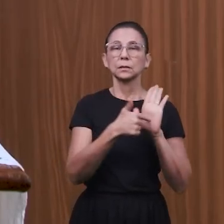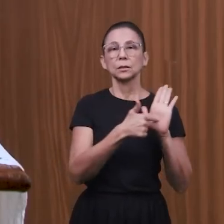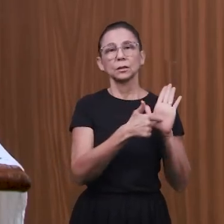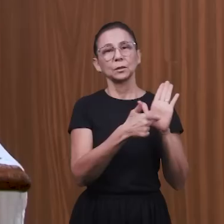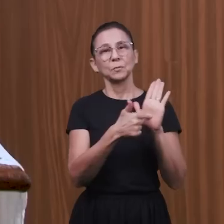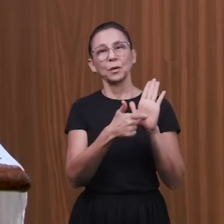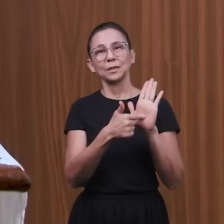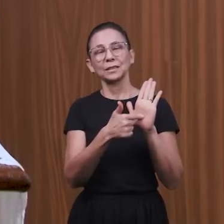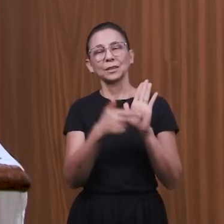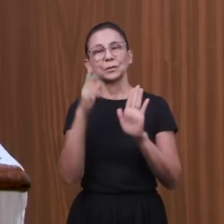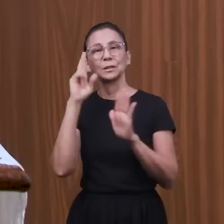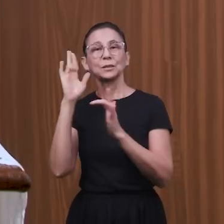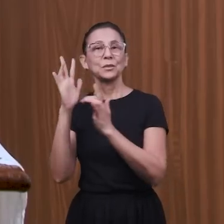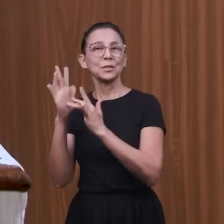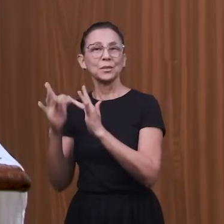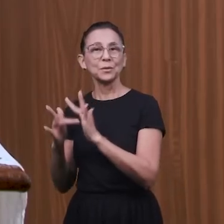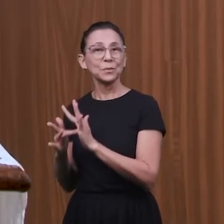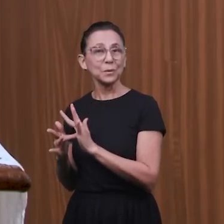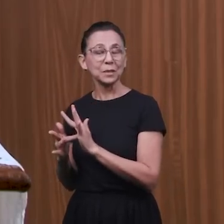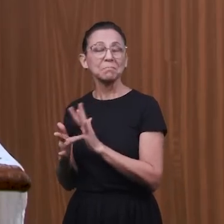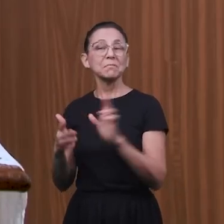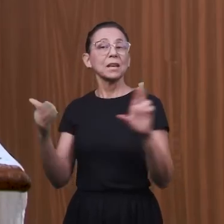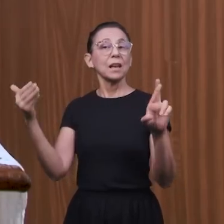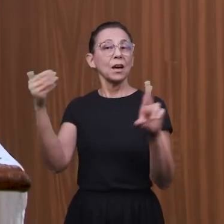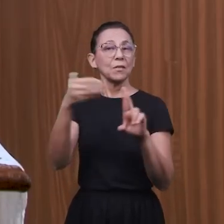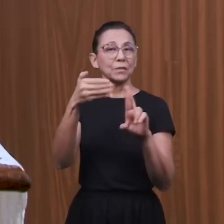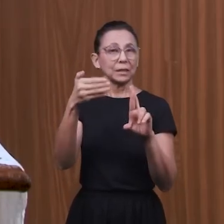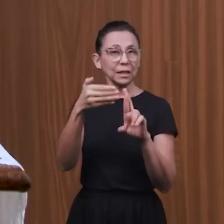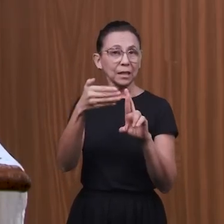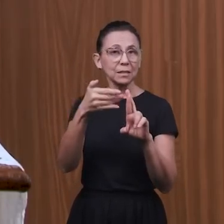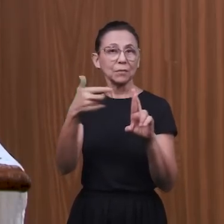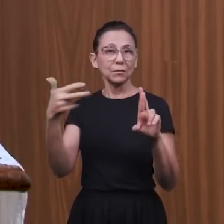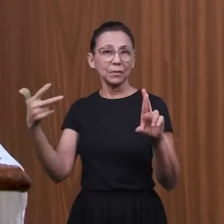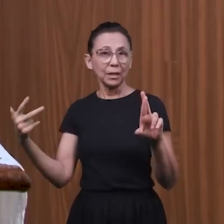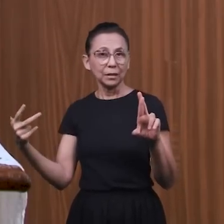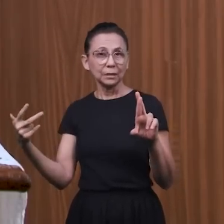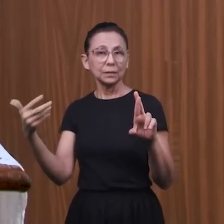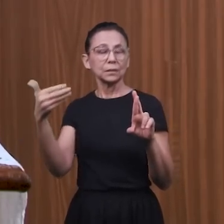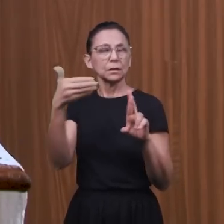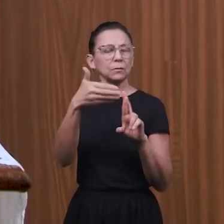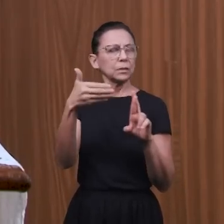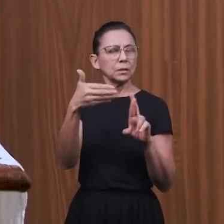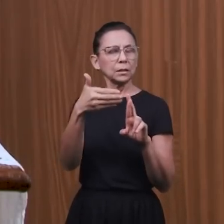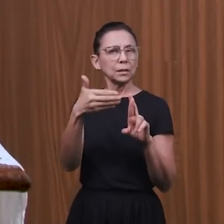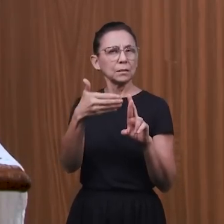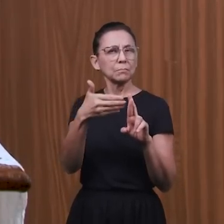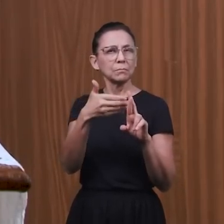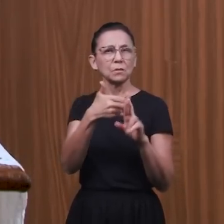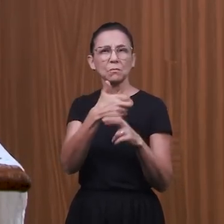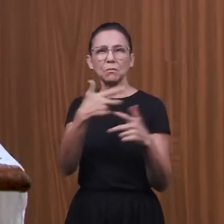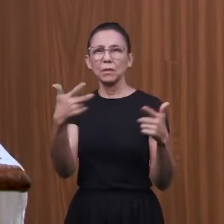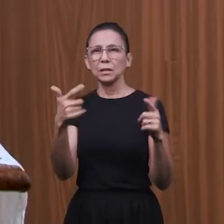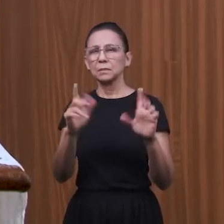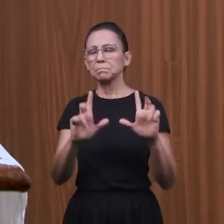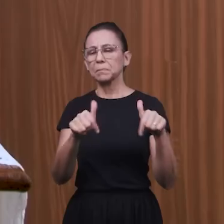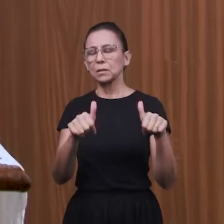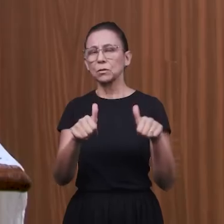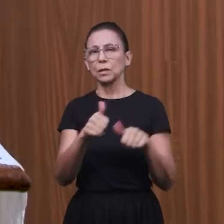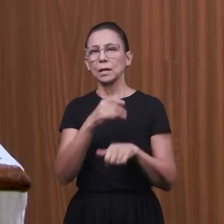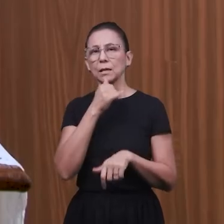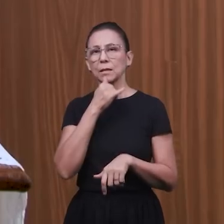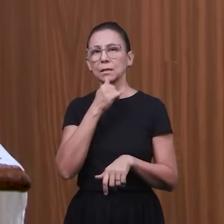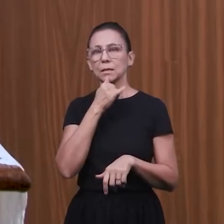para o Senhor Jesus. E essas referências, elas se manifestam da forma mais diversa. Por